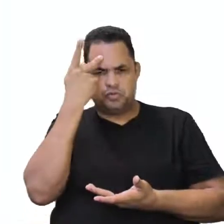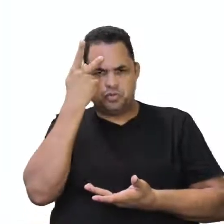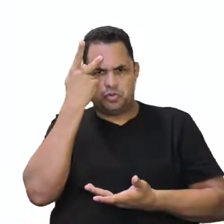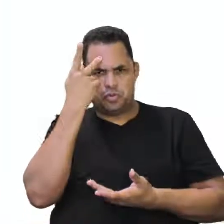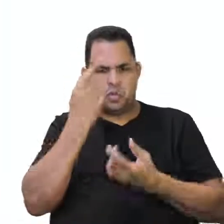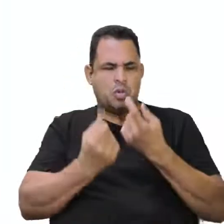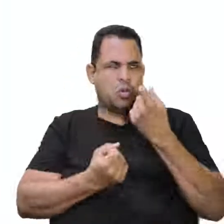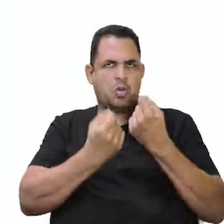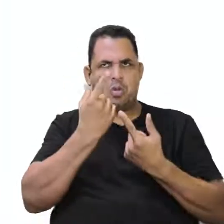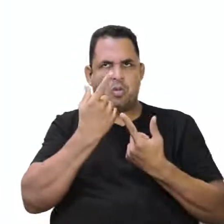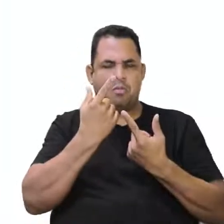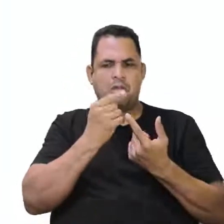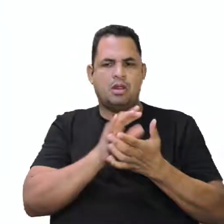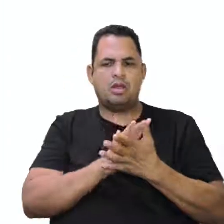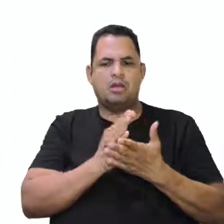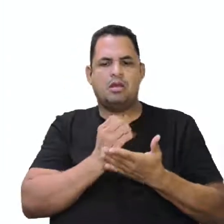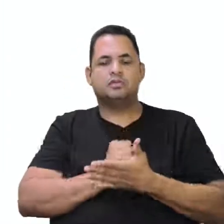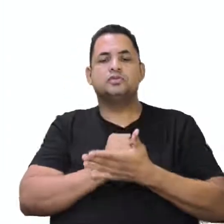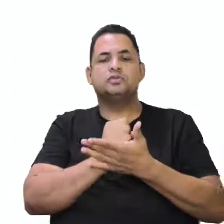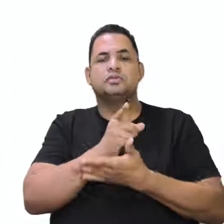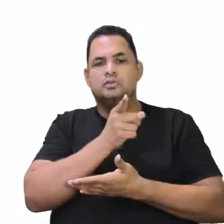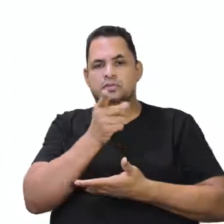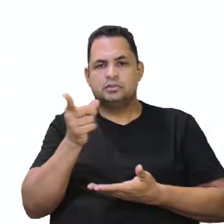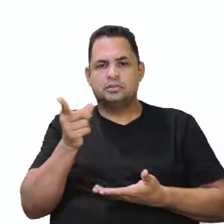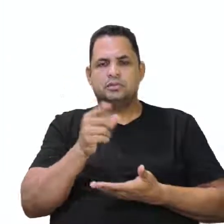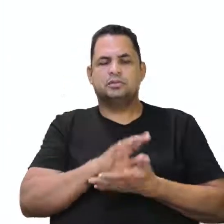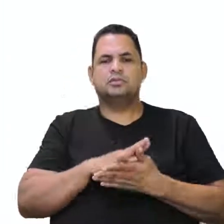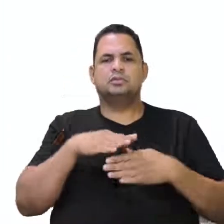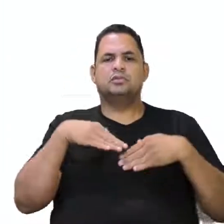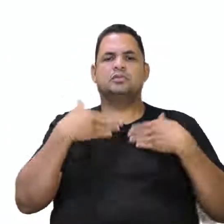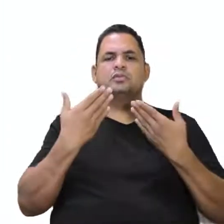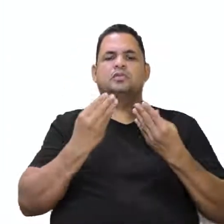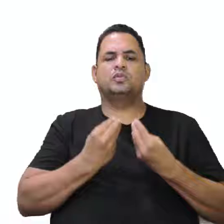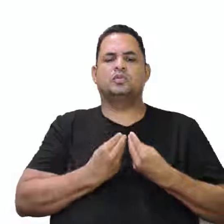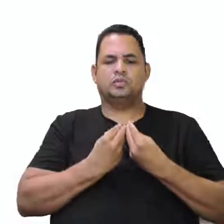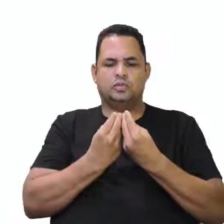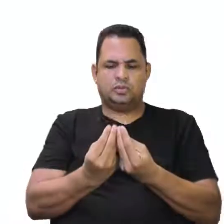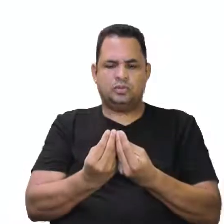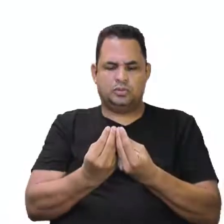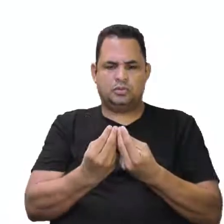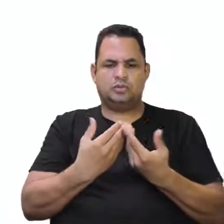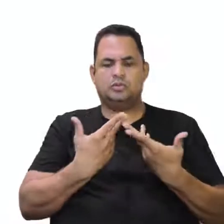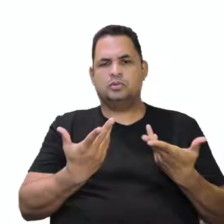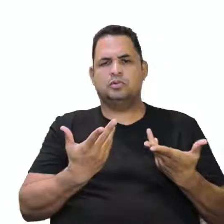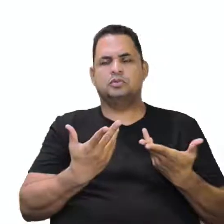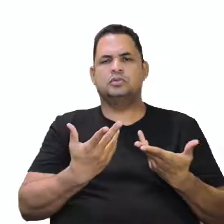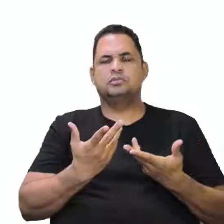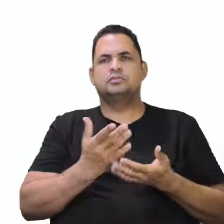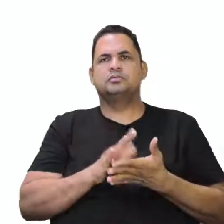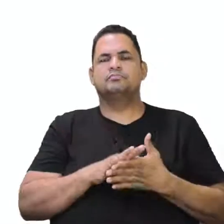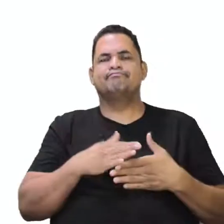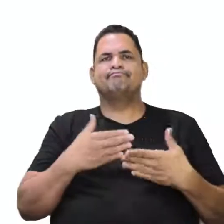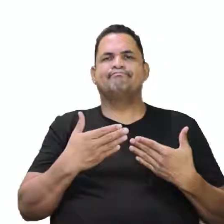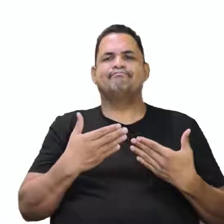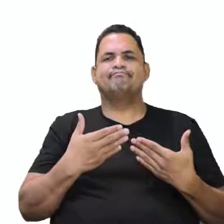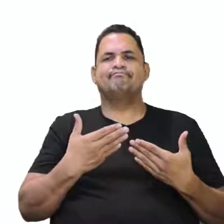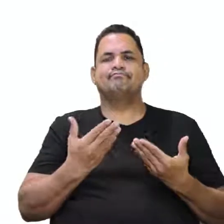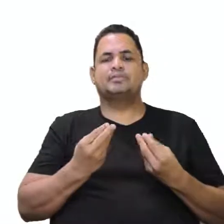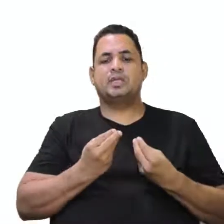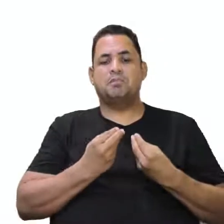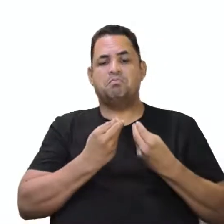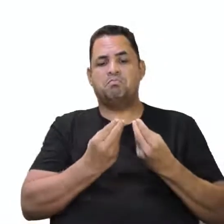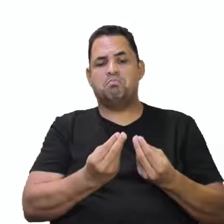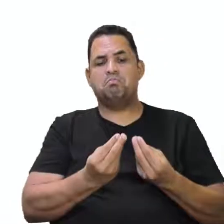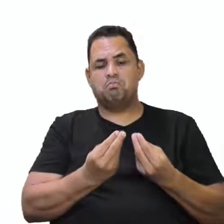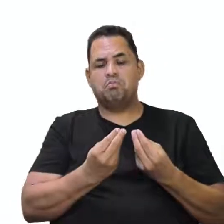atenção aqui, eu não sei se eu comentei lá quando apareceu would. Quando eu ofereço algo para alguém, quando até eu